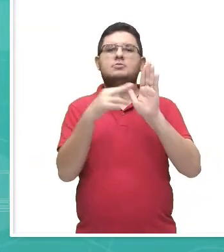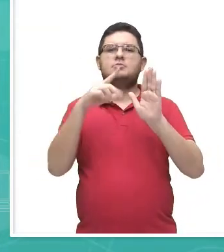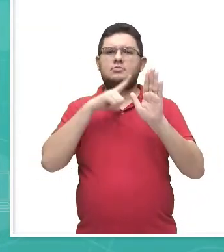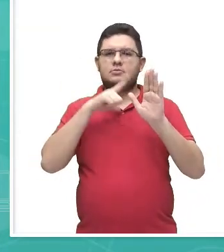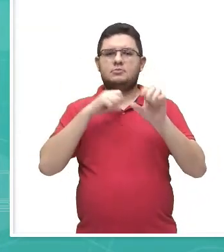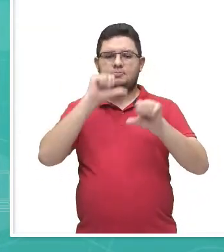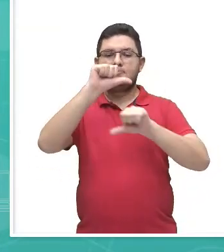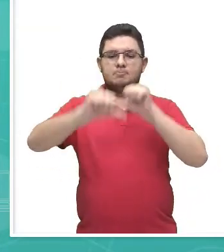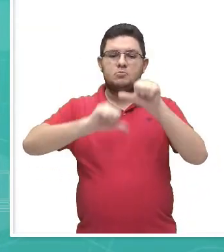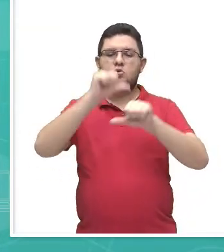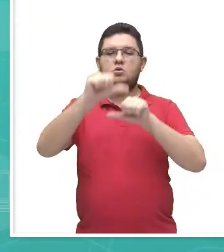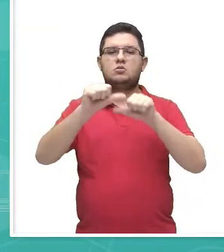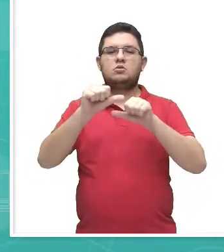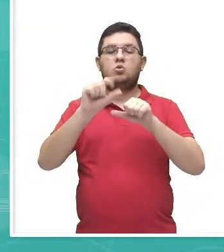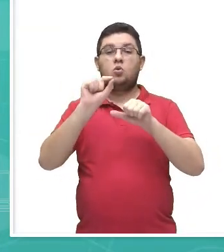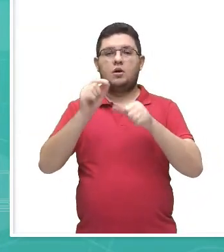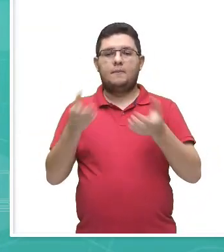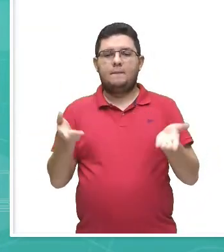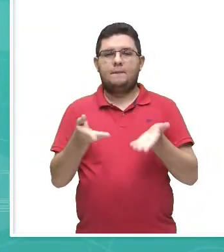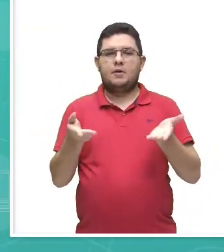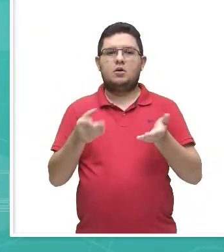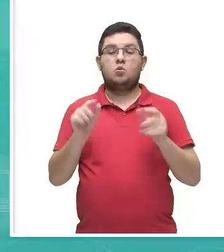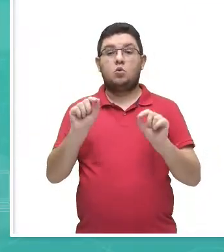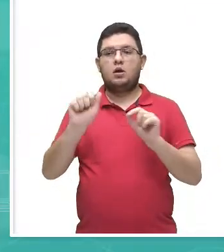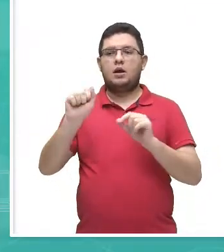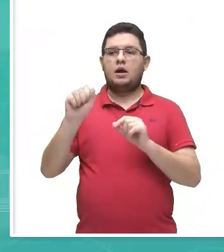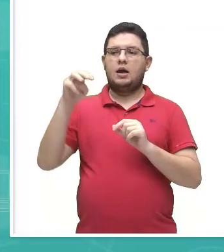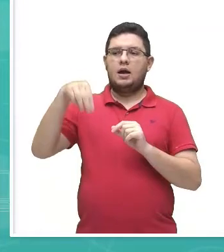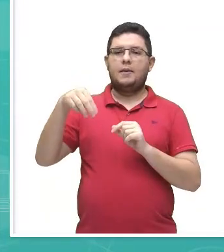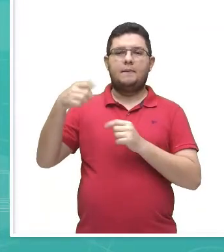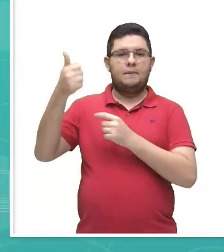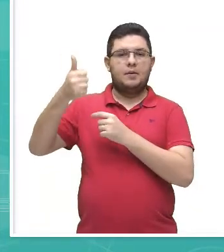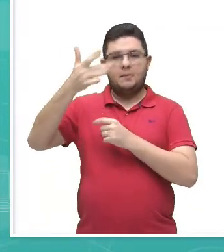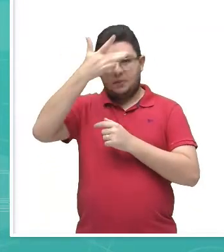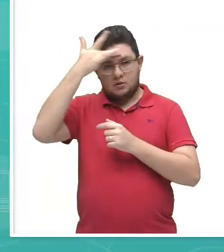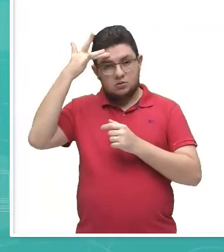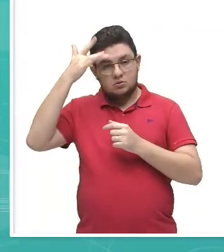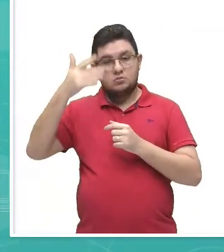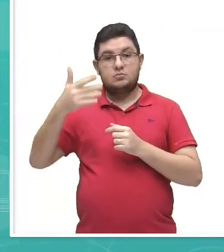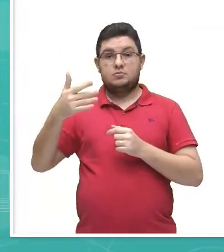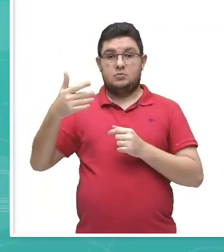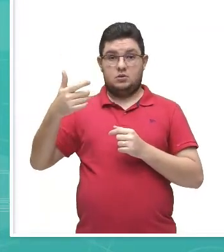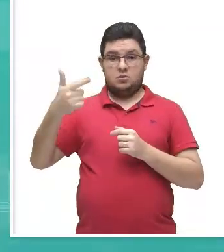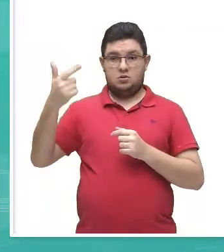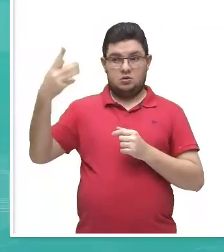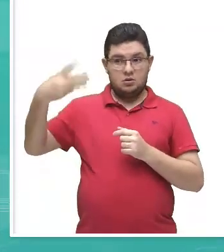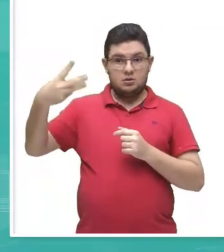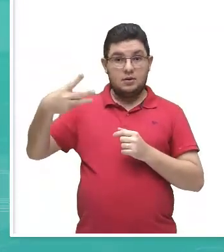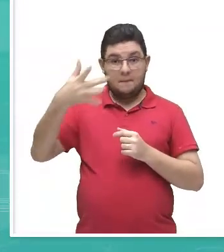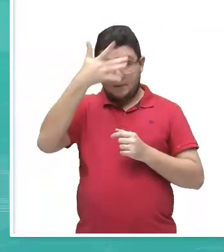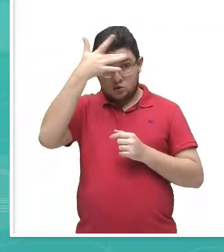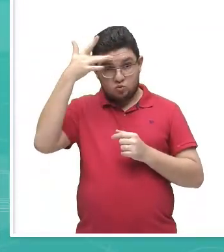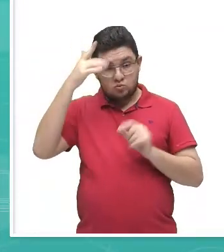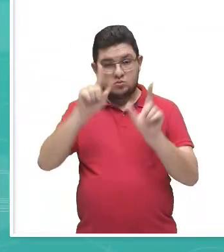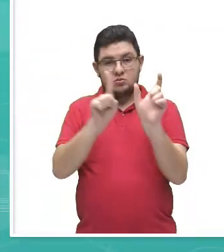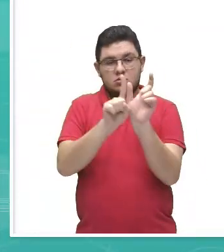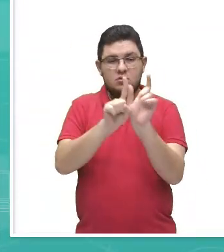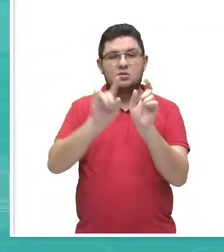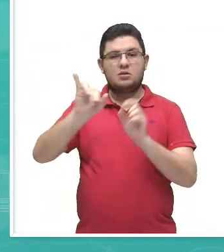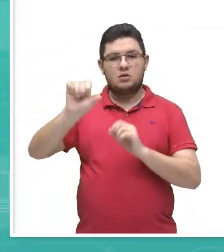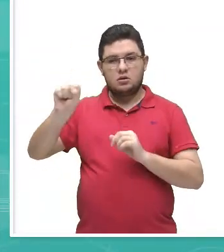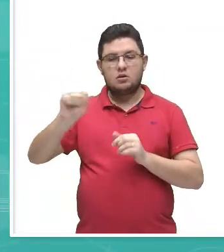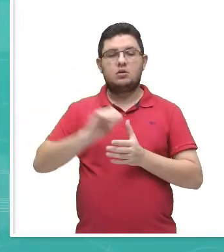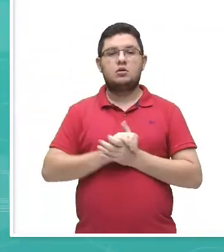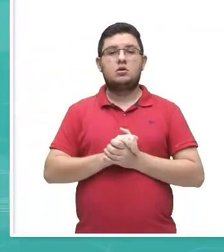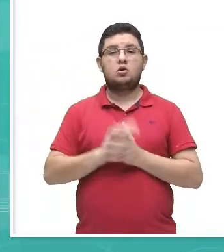no presente, né? O verbo to be vai ficar am na primeira pessoa, aí is na terceira pessoa do singular e todas as outras